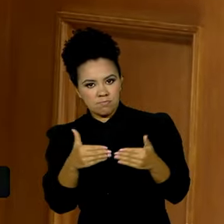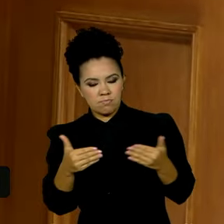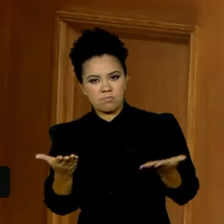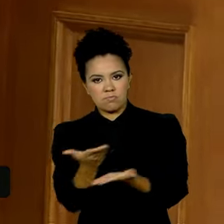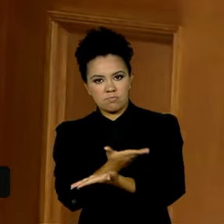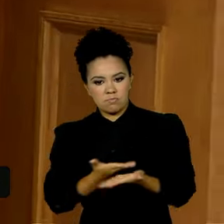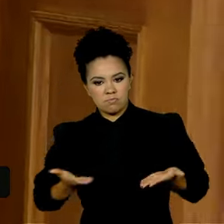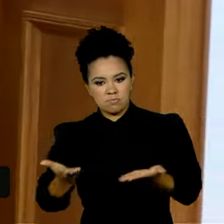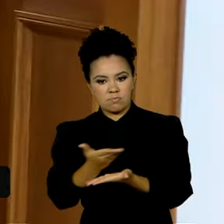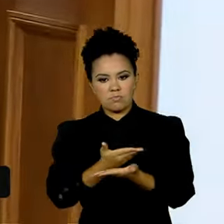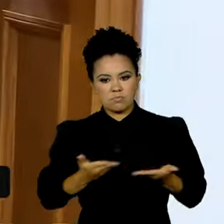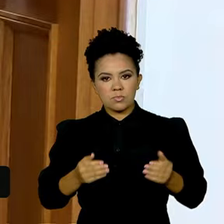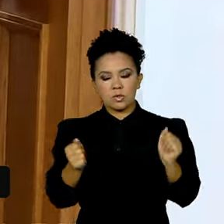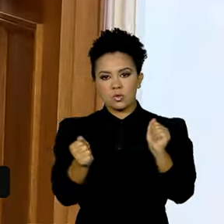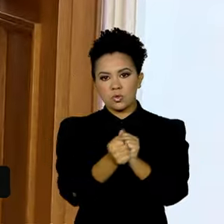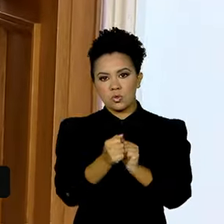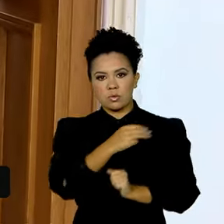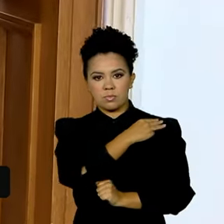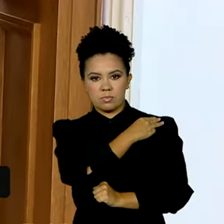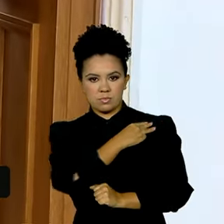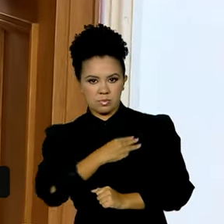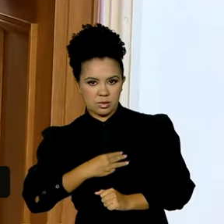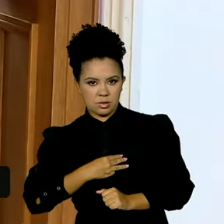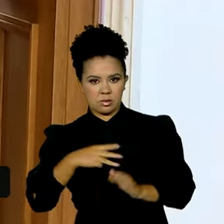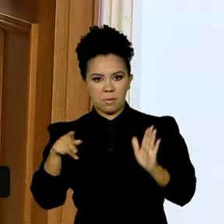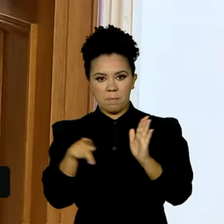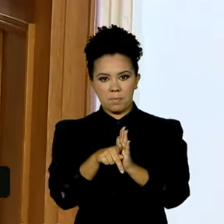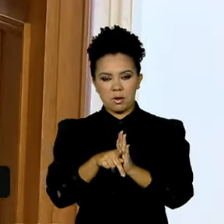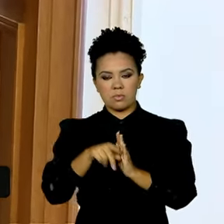um encontro com o primeiro-ministro Olaf Scholz.